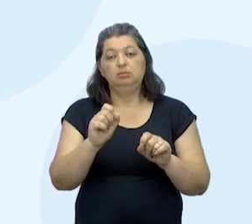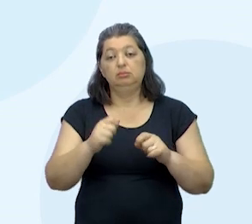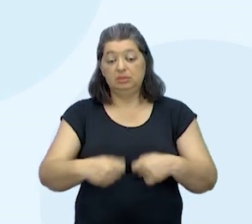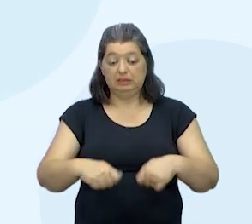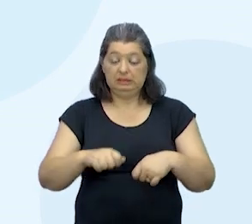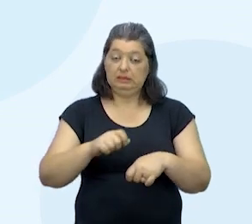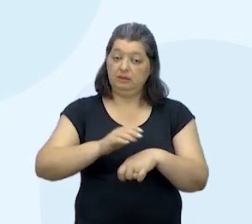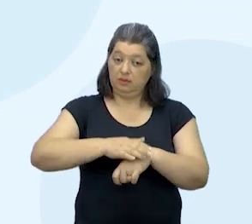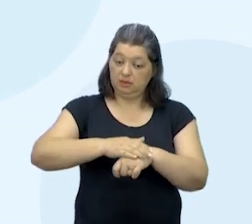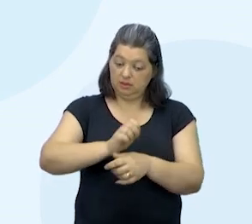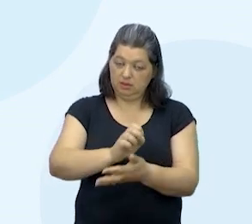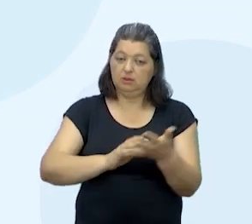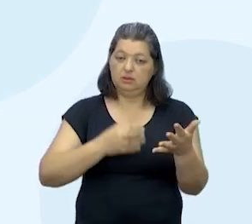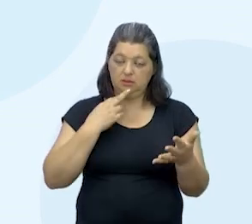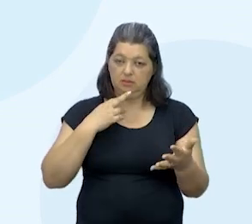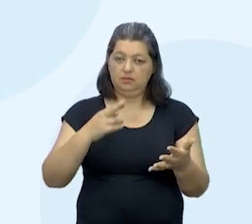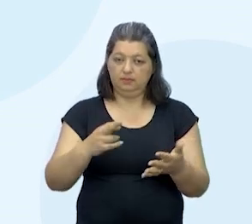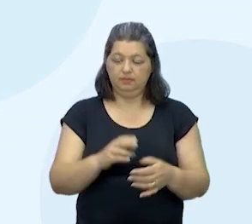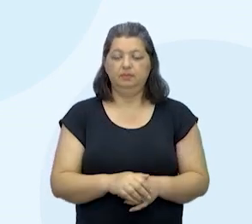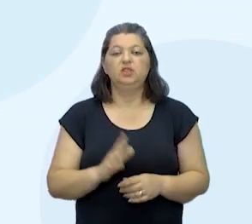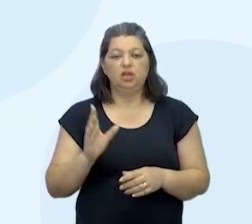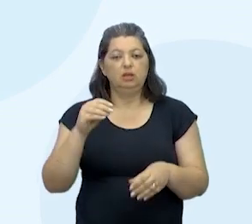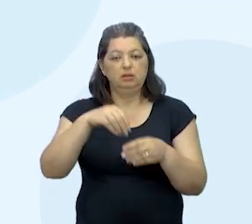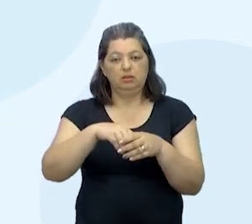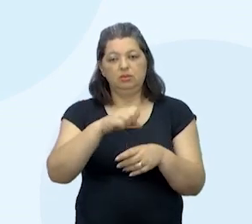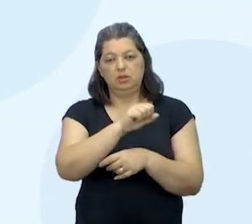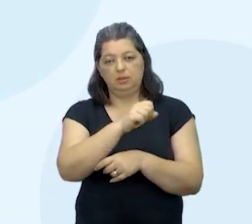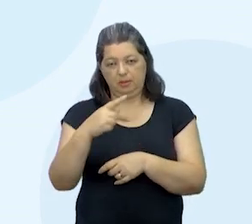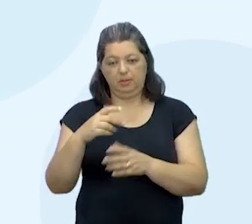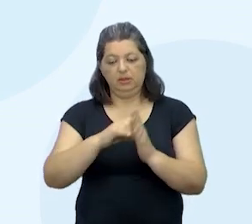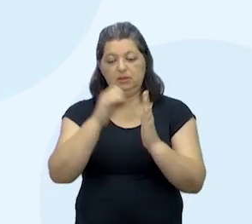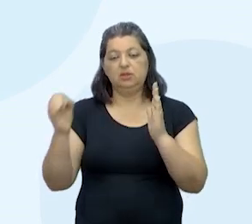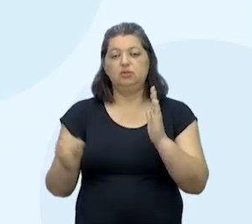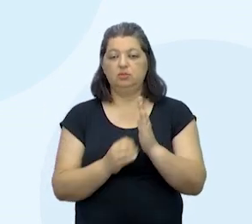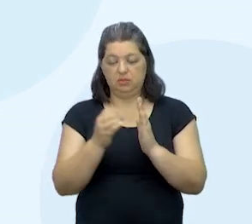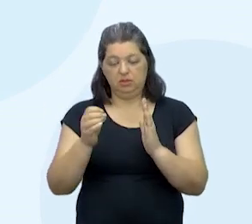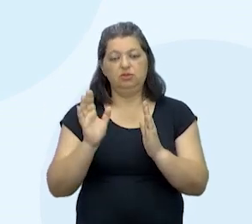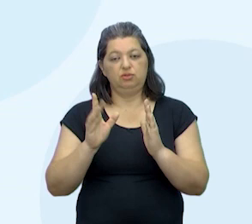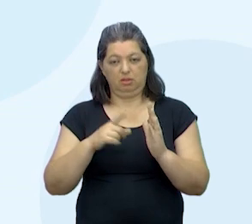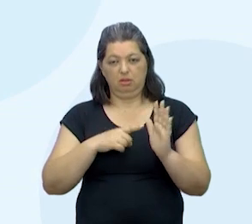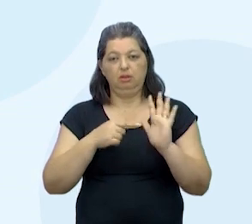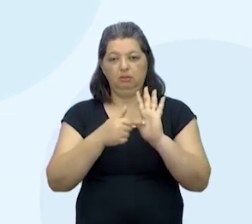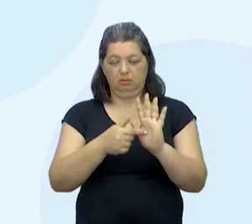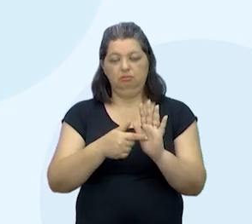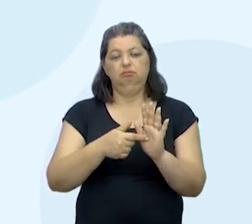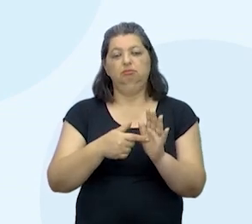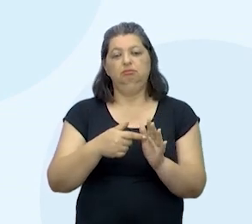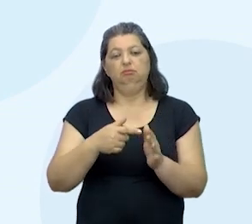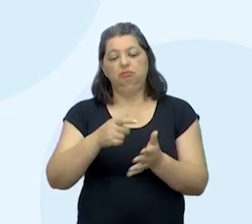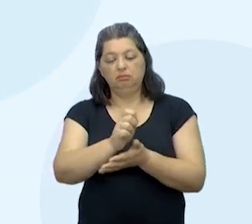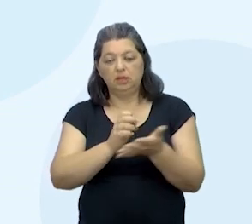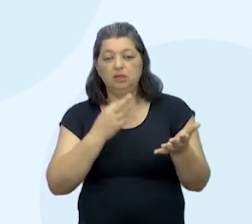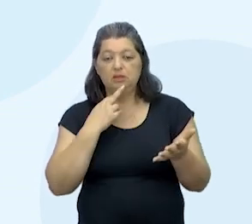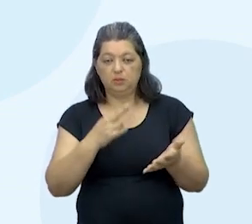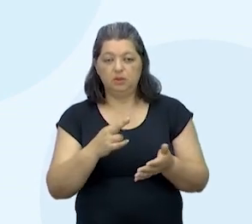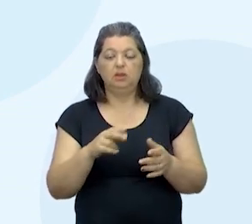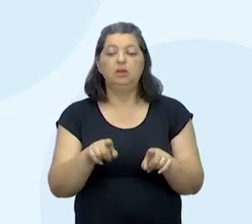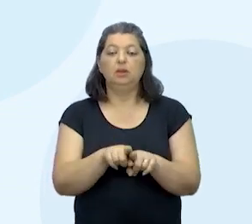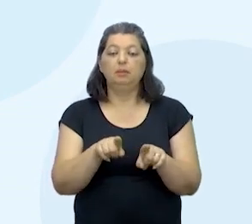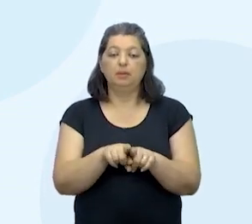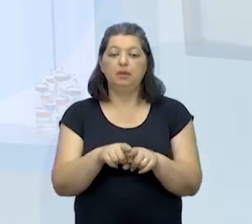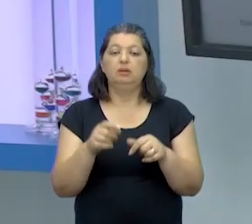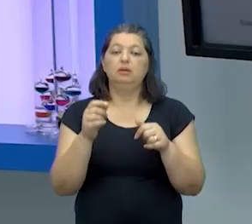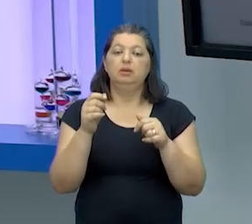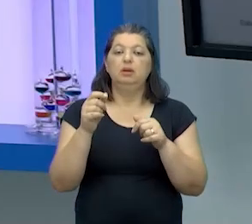as tarefas já estão aparecendo para vocês dentro do aplicativo do Centro de Mídias. Siga aí as orientações e recomendações